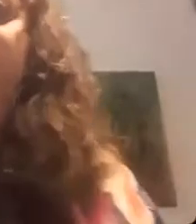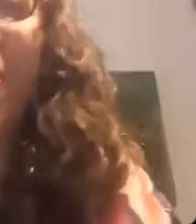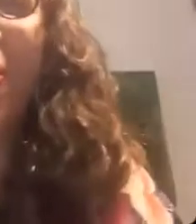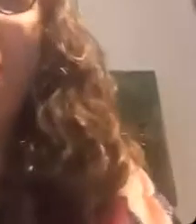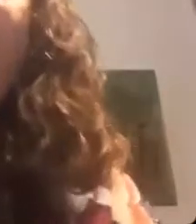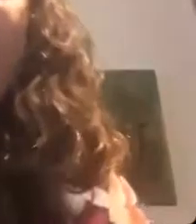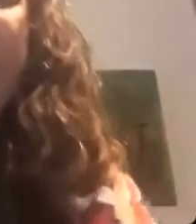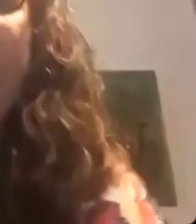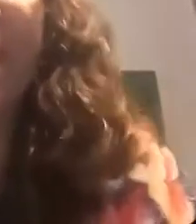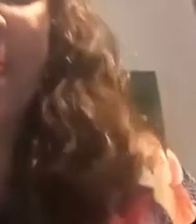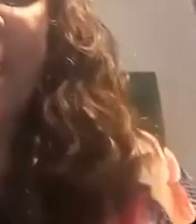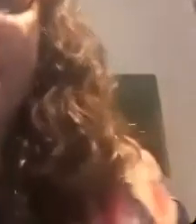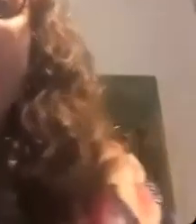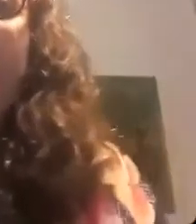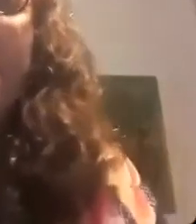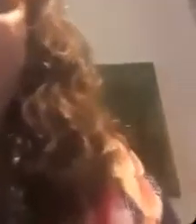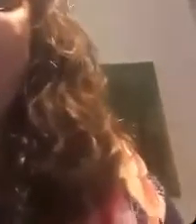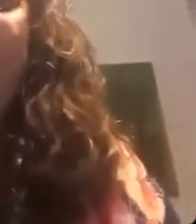Oi.